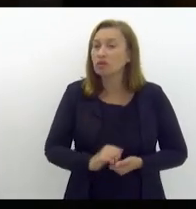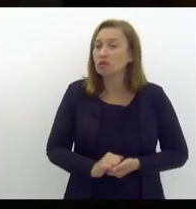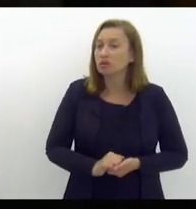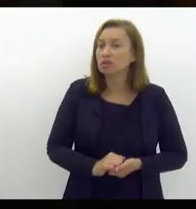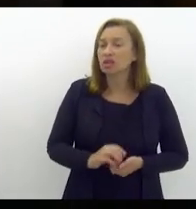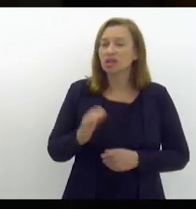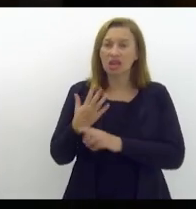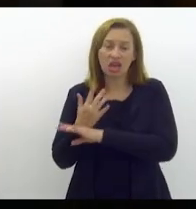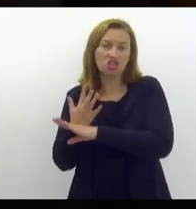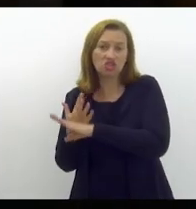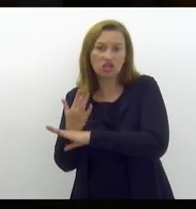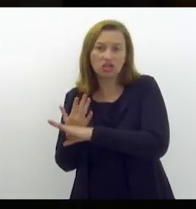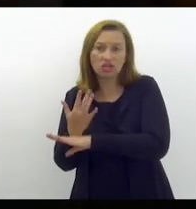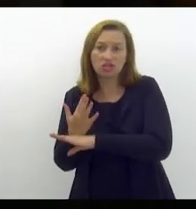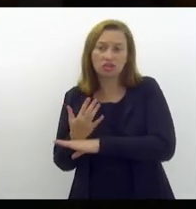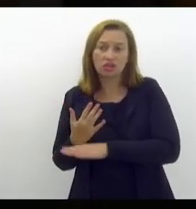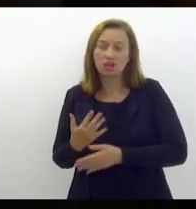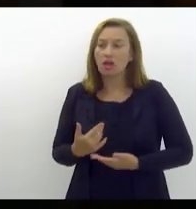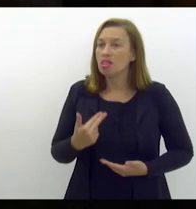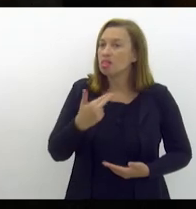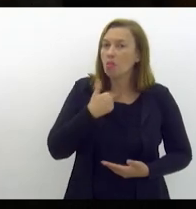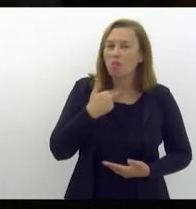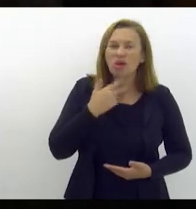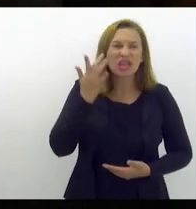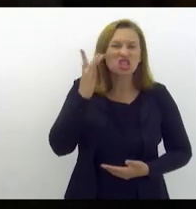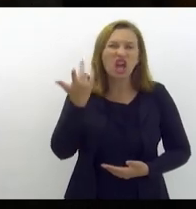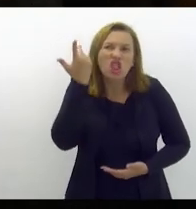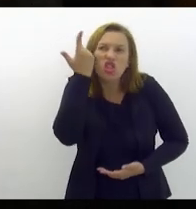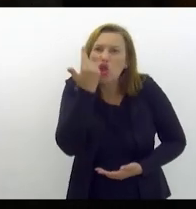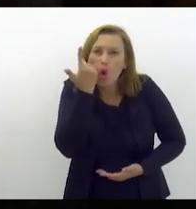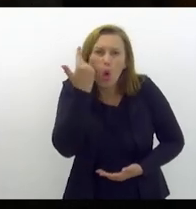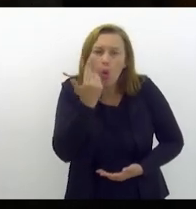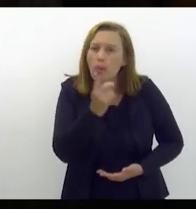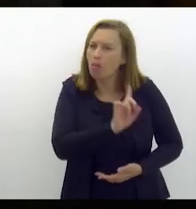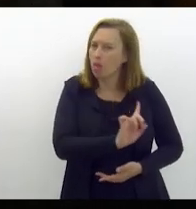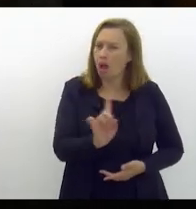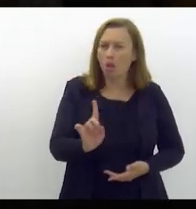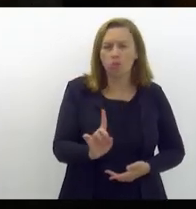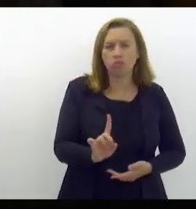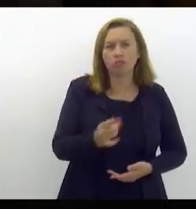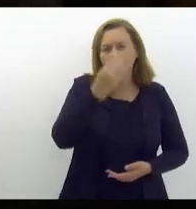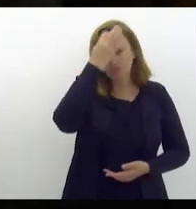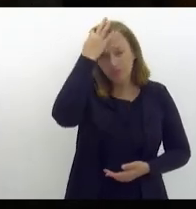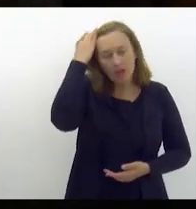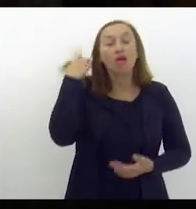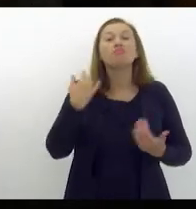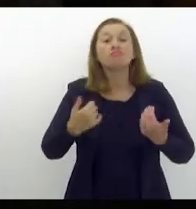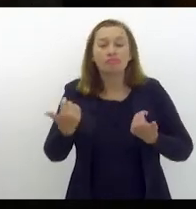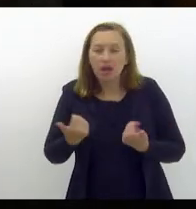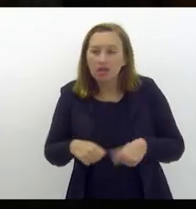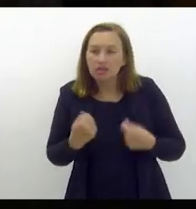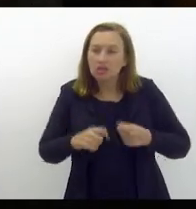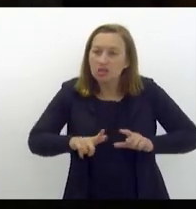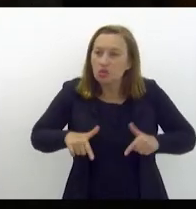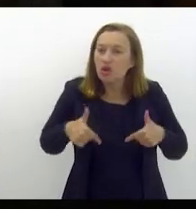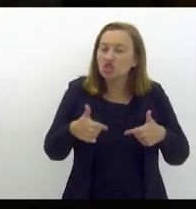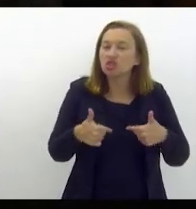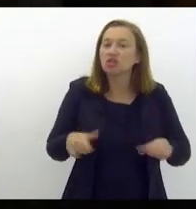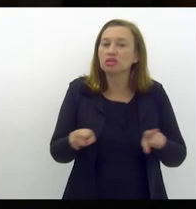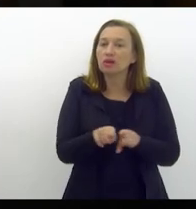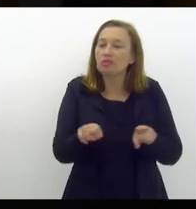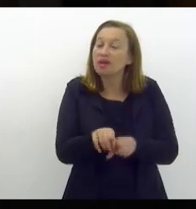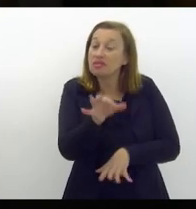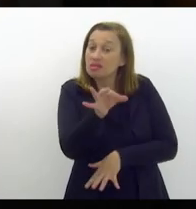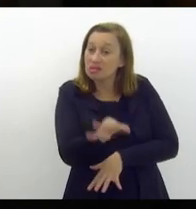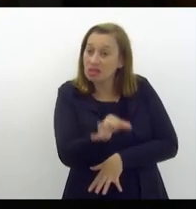em Caxias. A gente não pode achar que isso é natural. A gente precisa de uma ação também